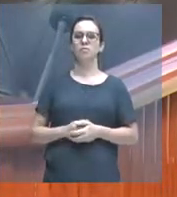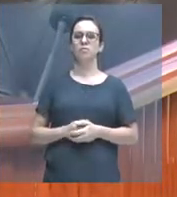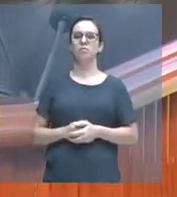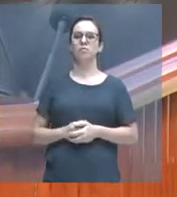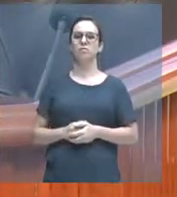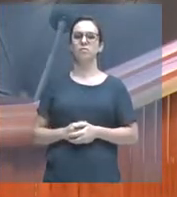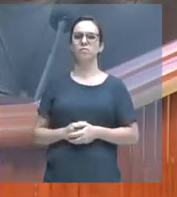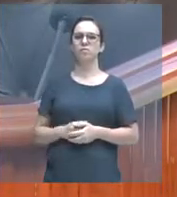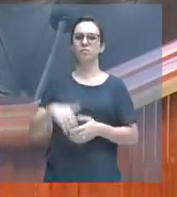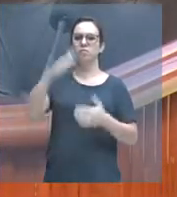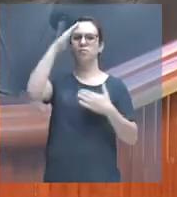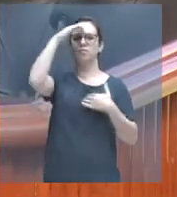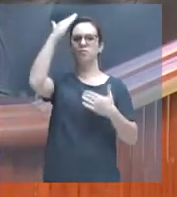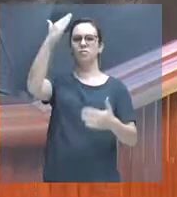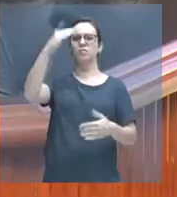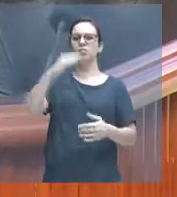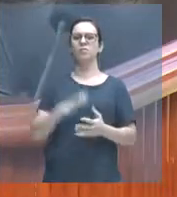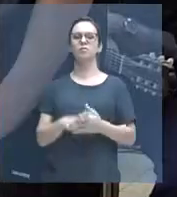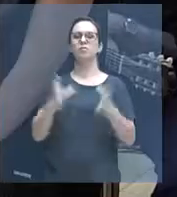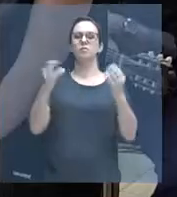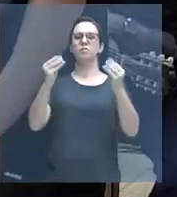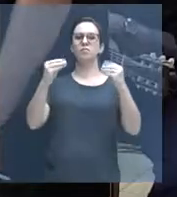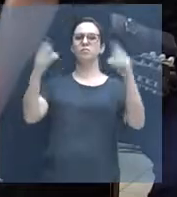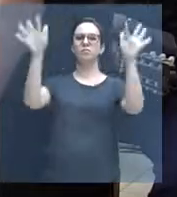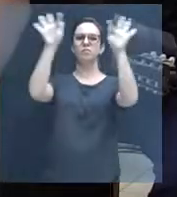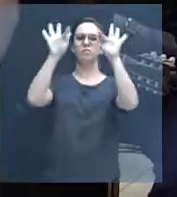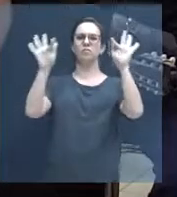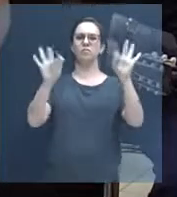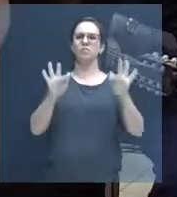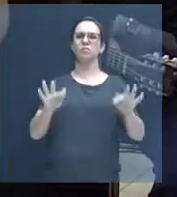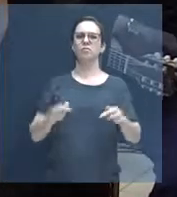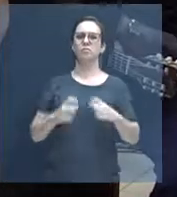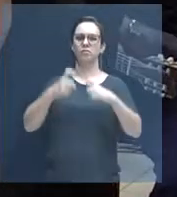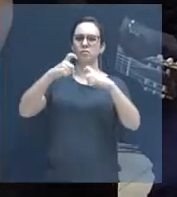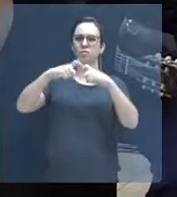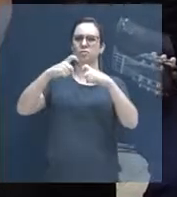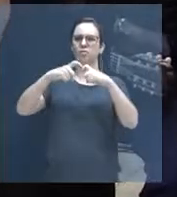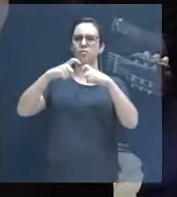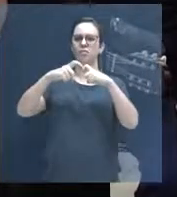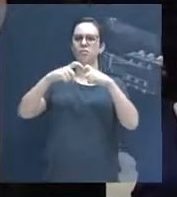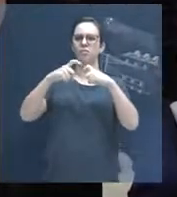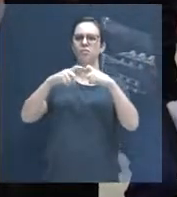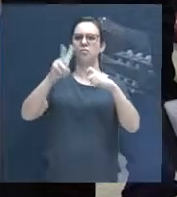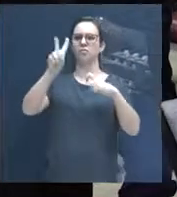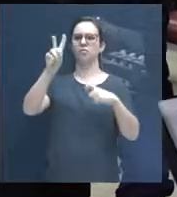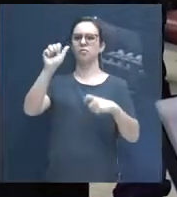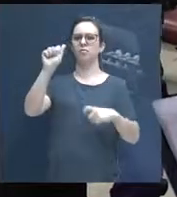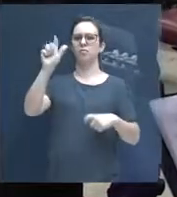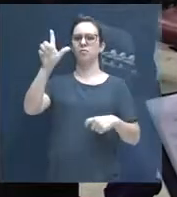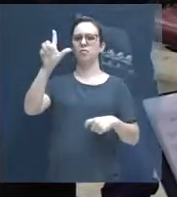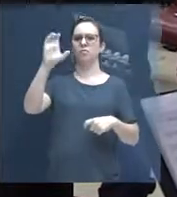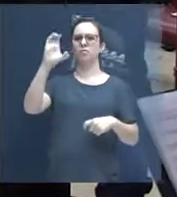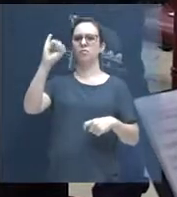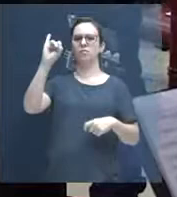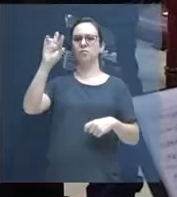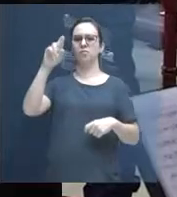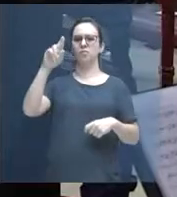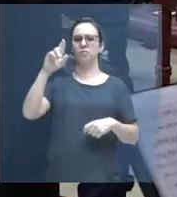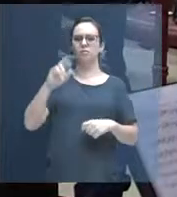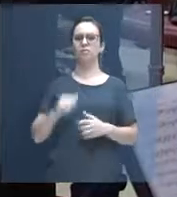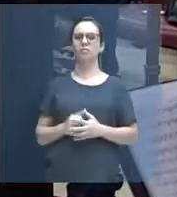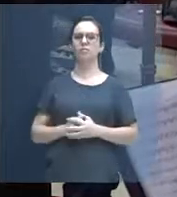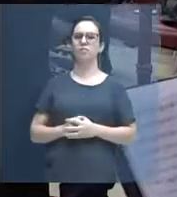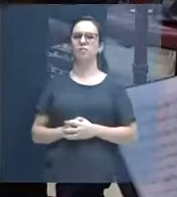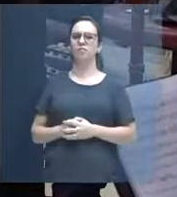obrigado, fiquei muito feliz de ver o Dr. Valcir Coronado Antunes, muito obrigado pela presença, saudade aí dos